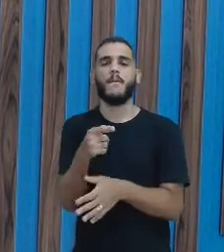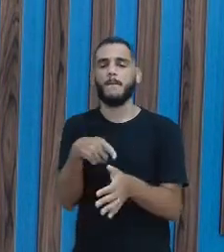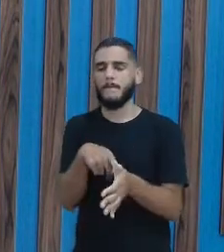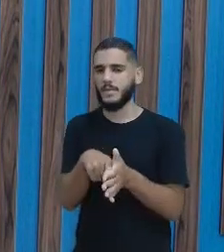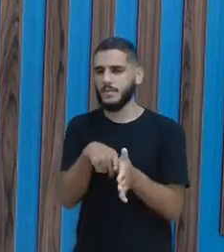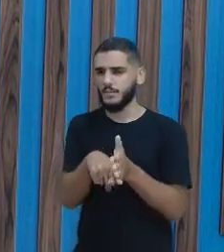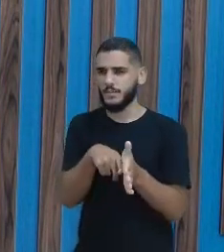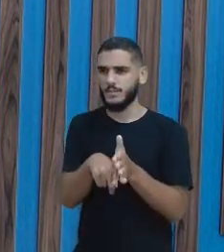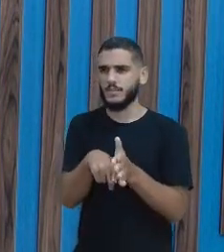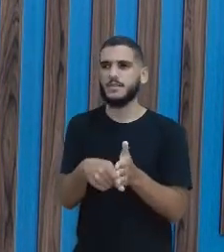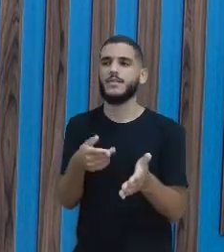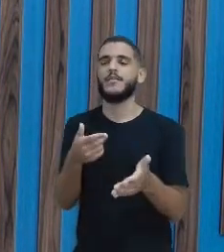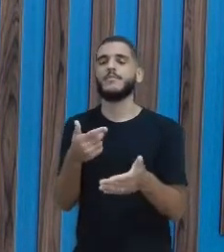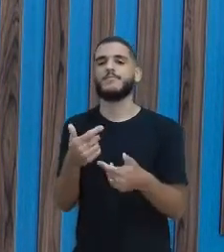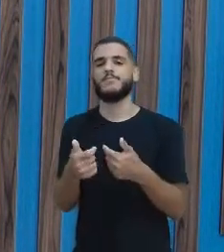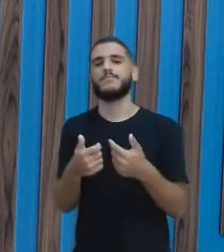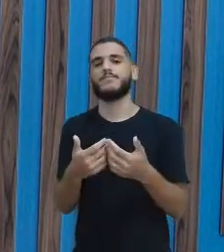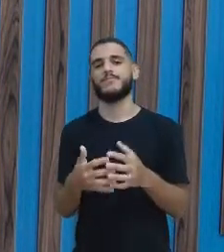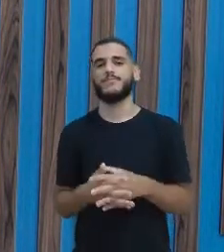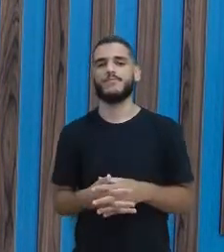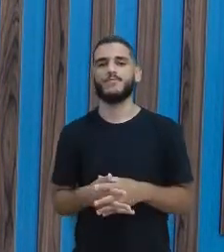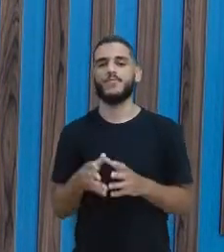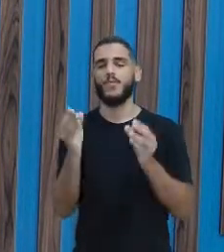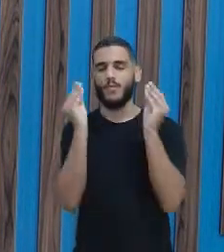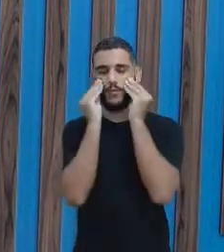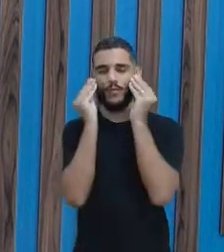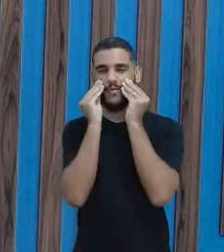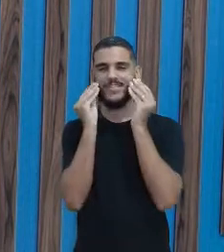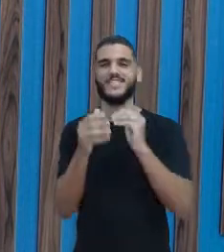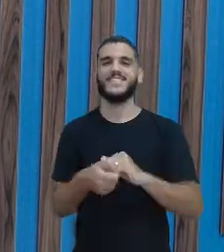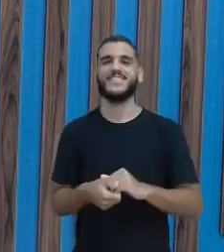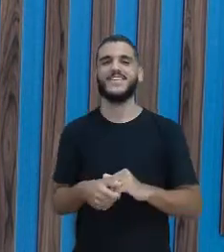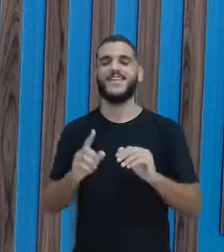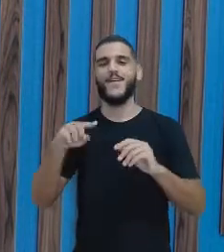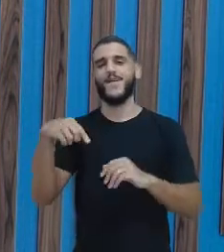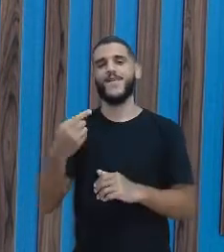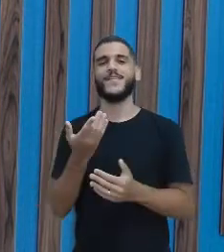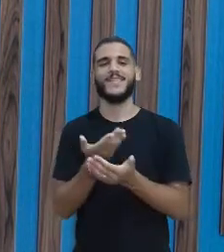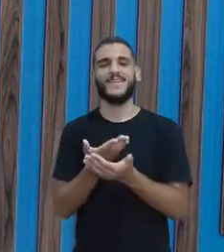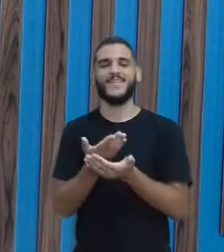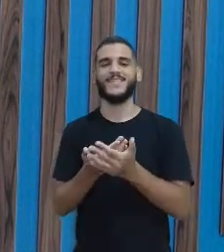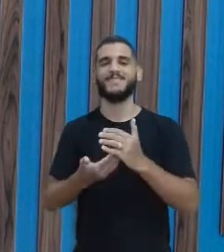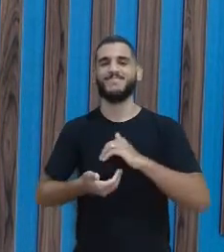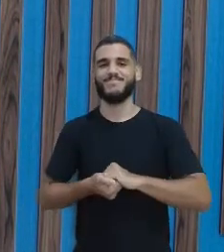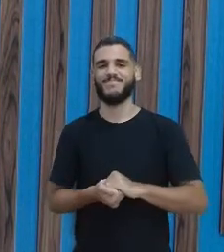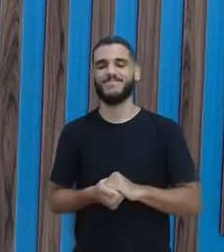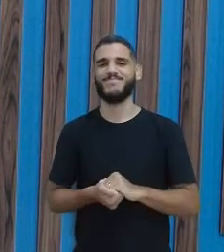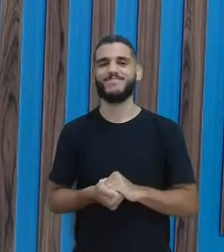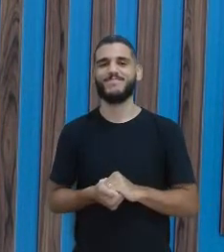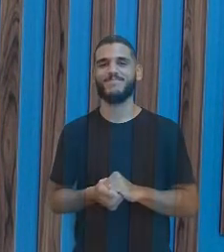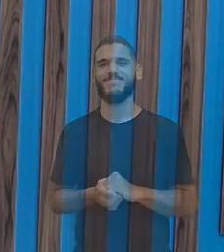Pesquisem. Façam esse trabalho aí na sala. Um beijo e até a próxima aula.